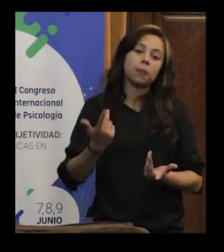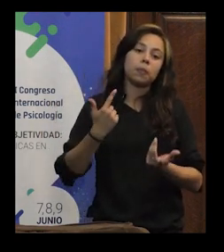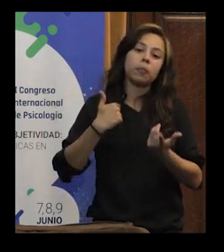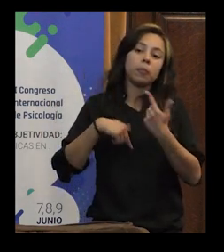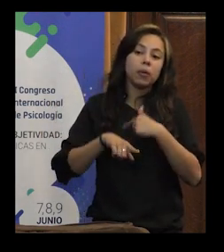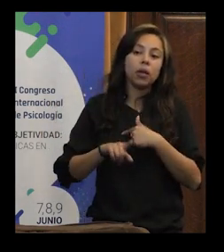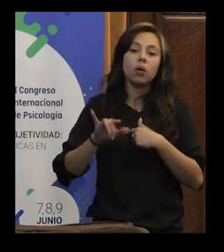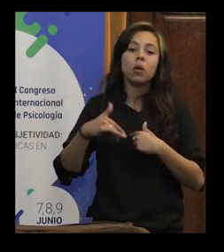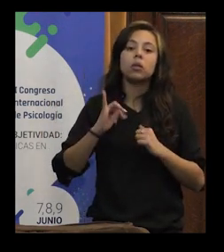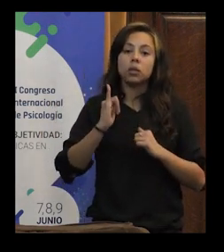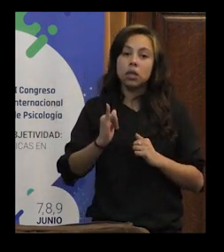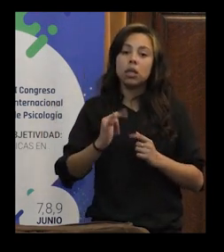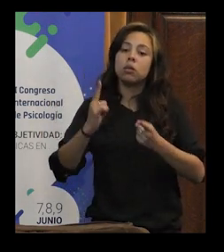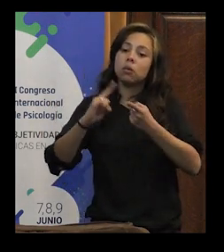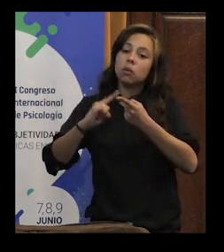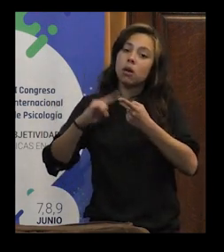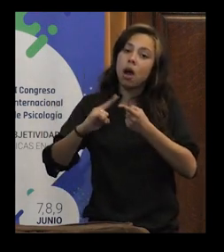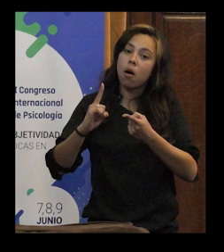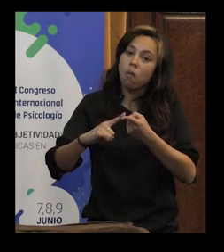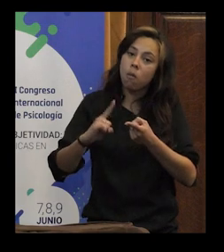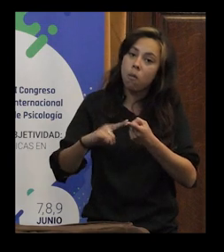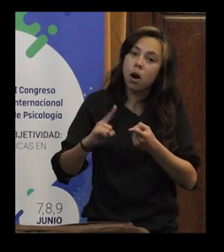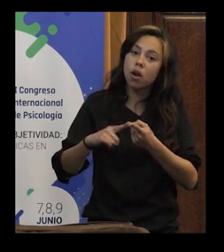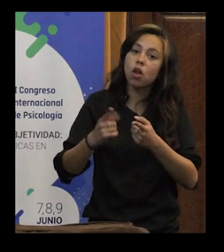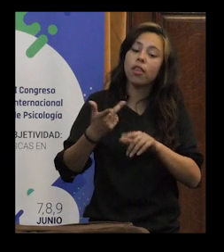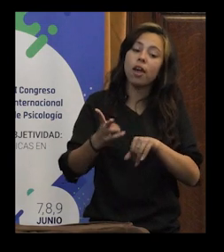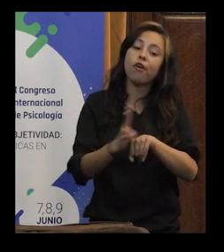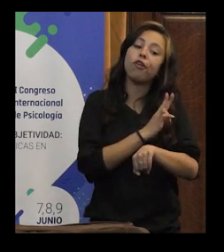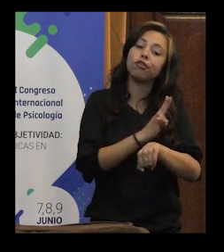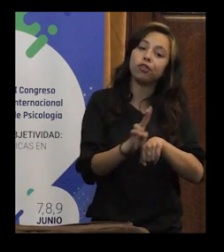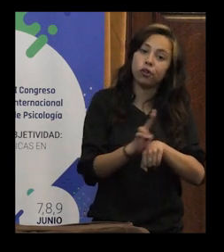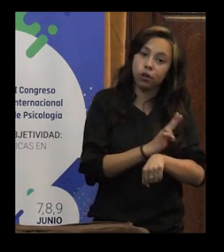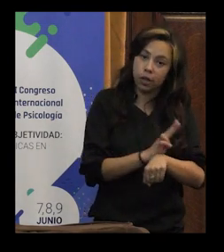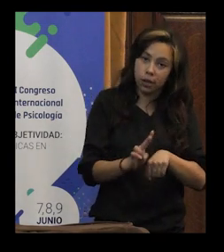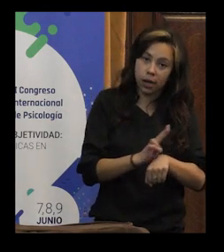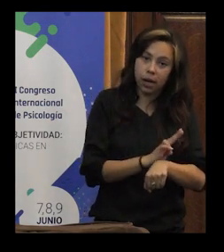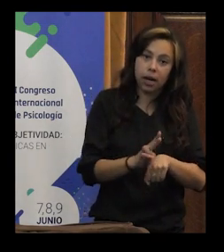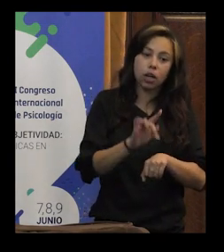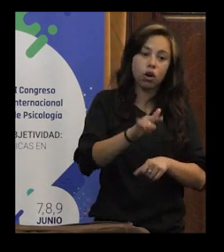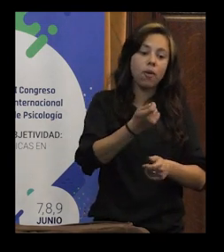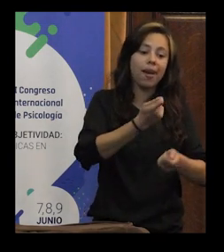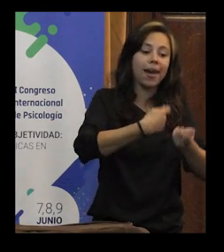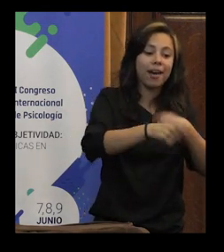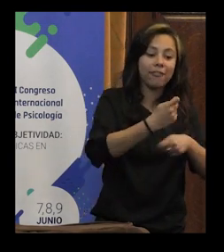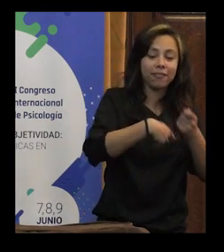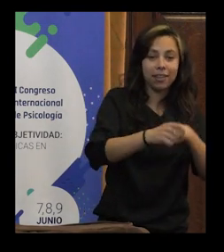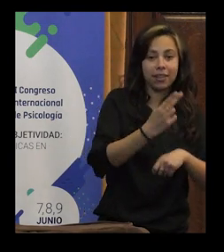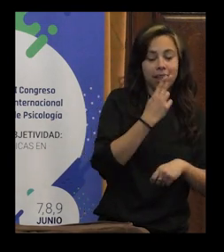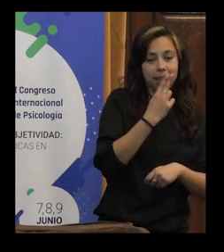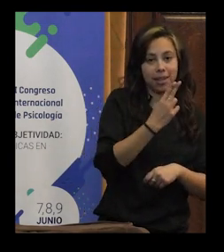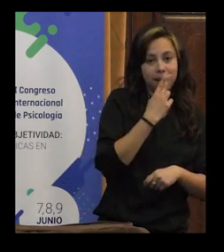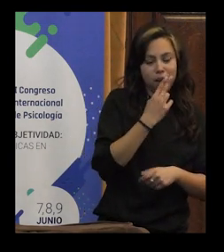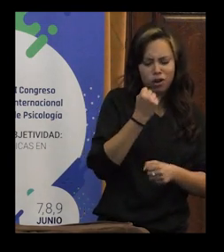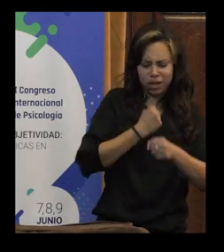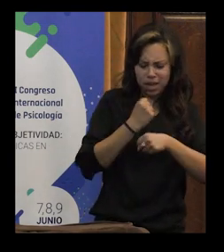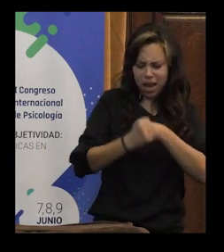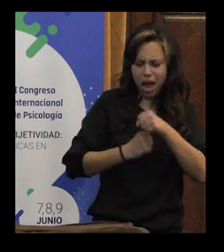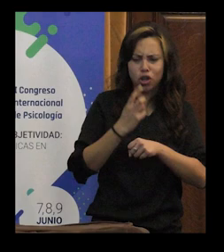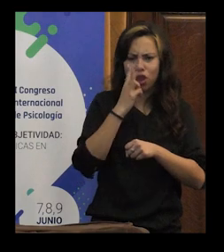de Tabaco, aprovado em 2003 e firmado por todos os países membros.